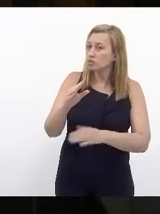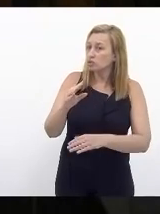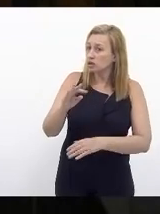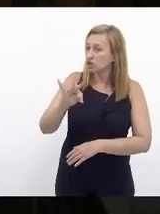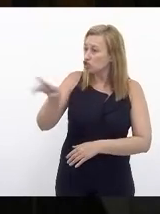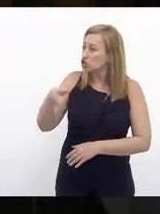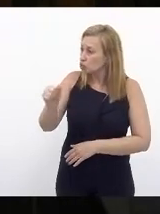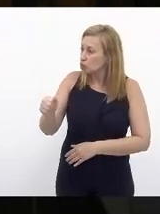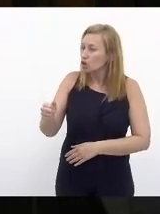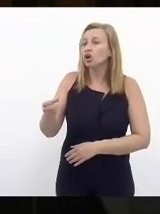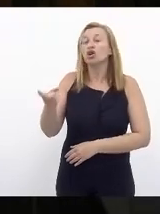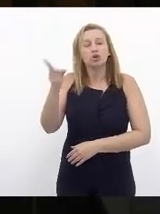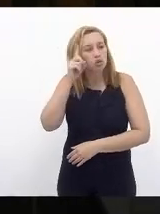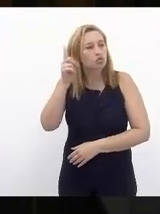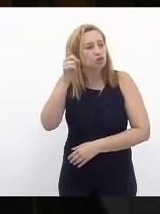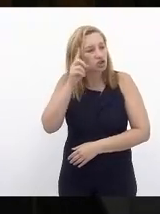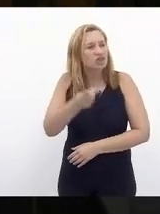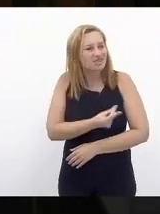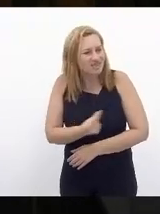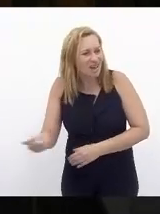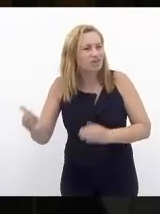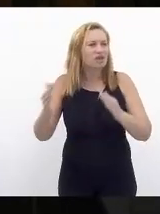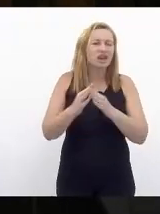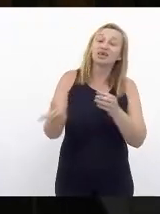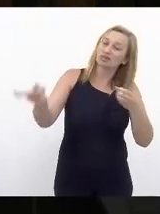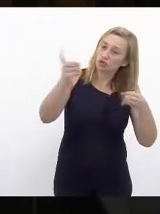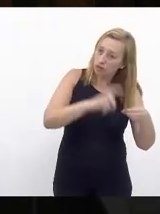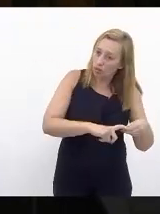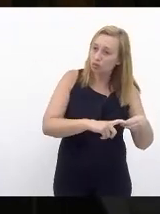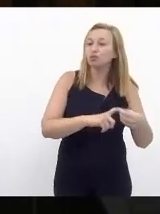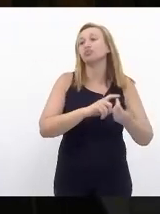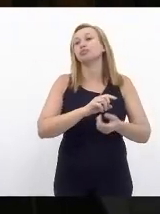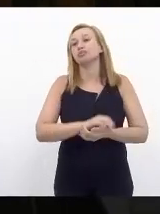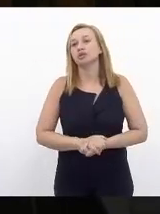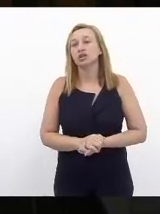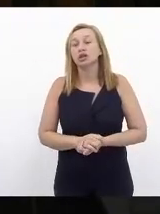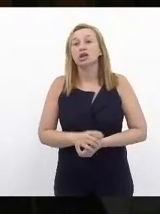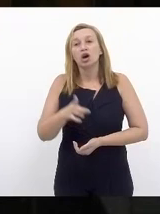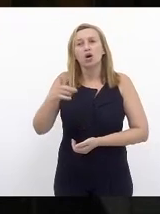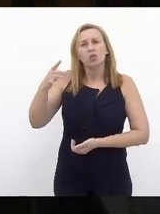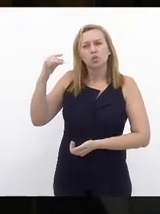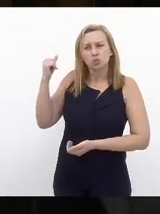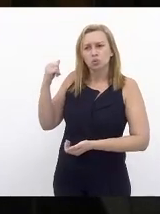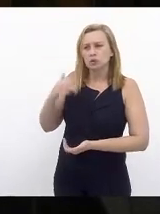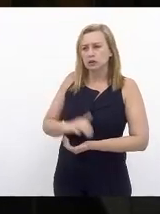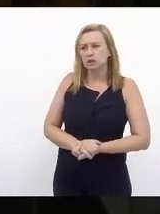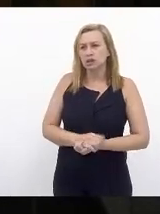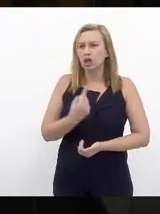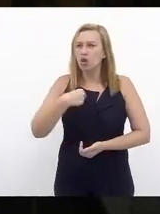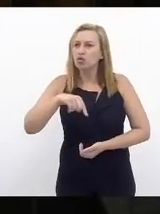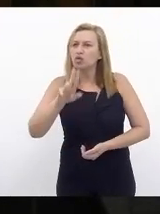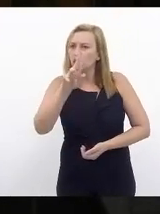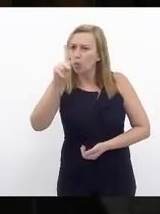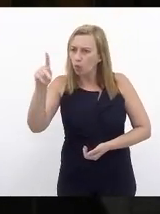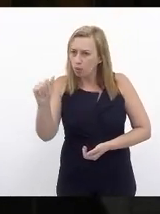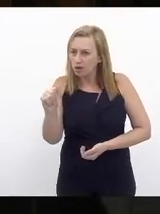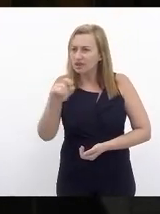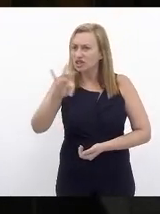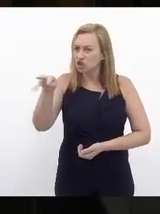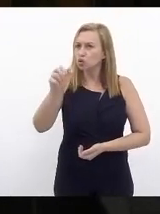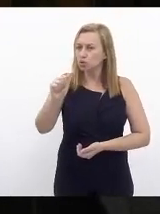dias saio de casa na Tijuca e volto para casa na Tijuca. Há uns dias atrás, eu fui à UPA da